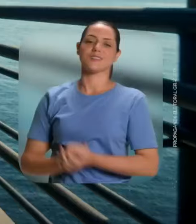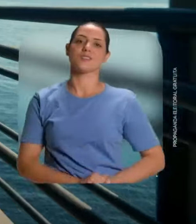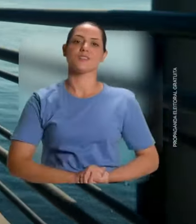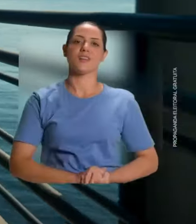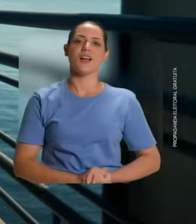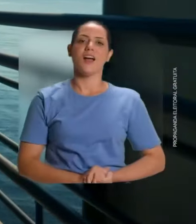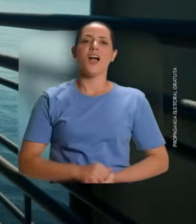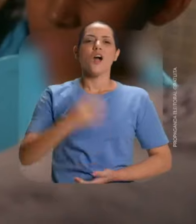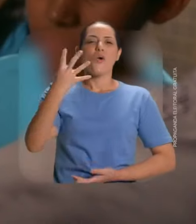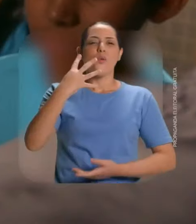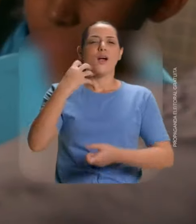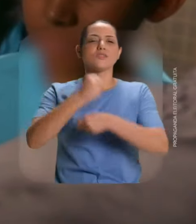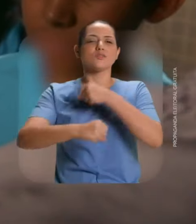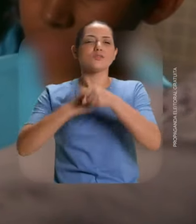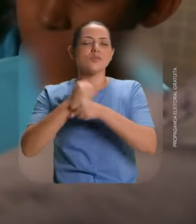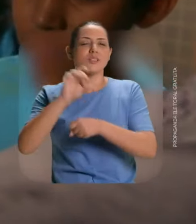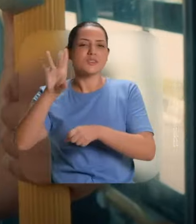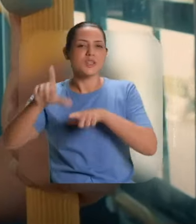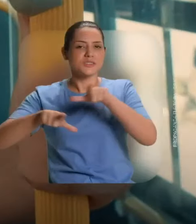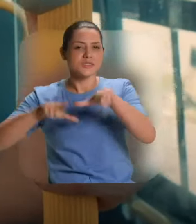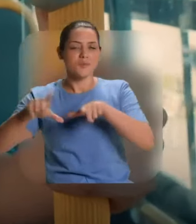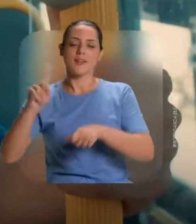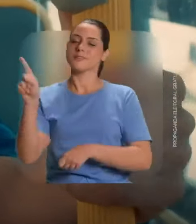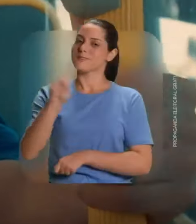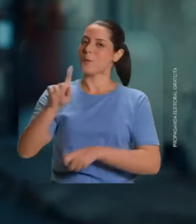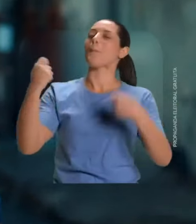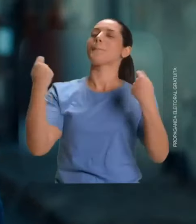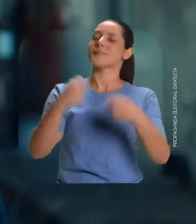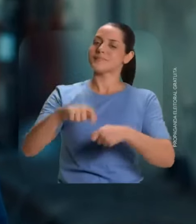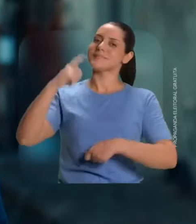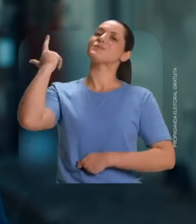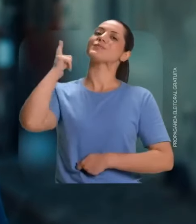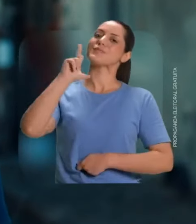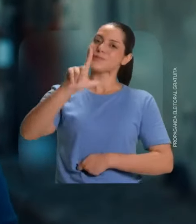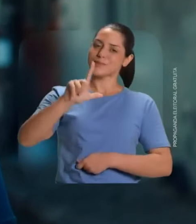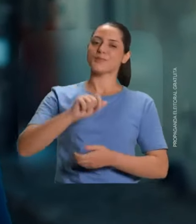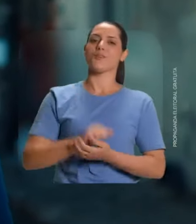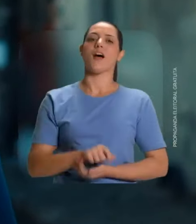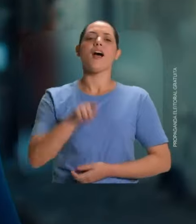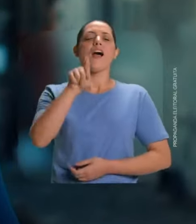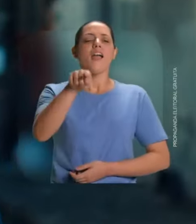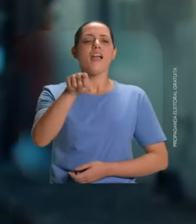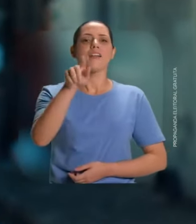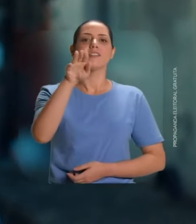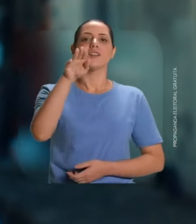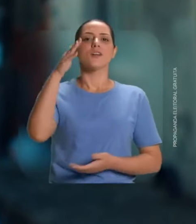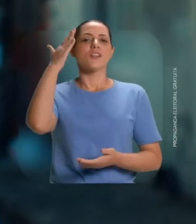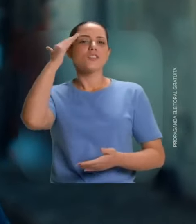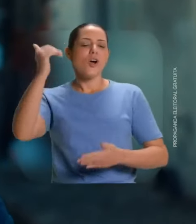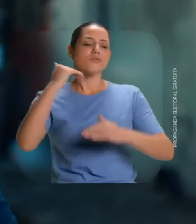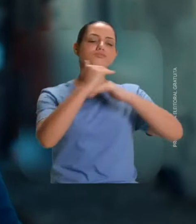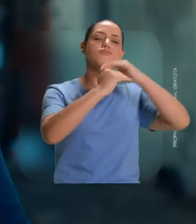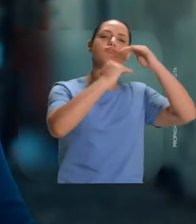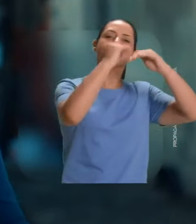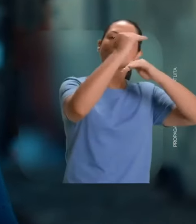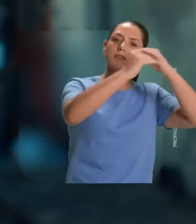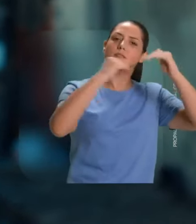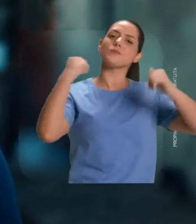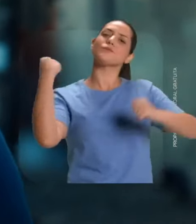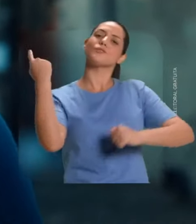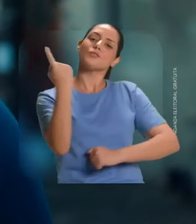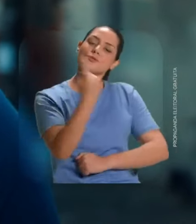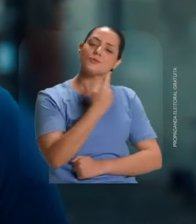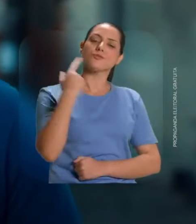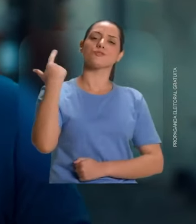fazer tudo em apenas 4 anos. Sei bem que ainda há muito o que fazer. Mas, ei, a gente já avançou bastante e vai